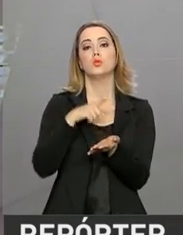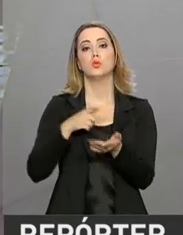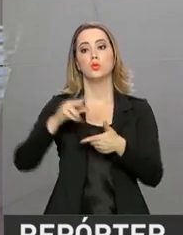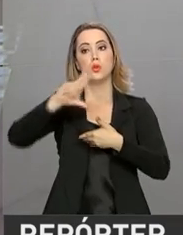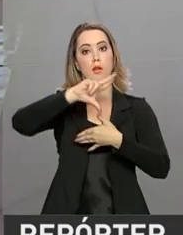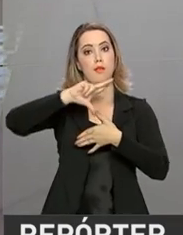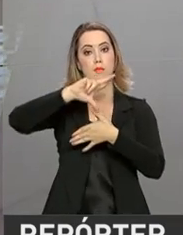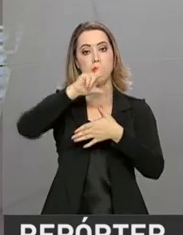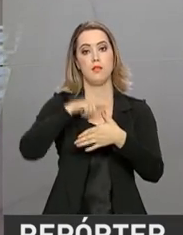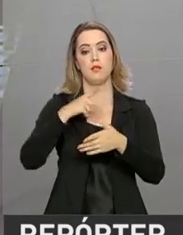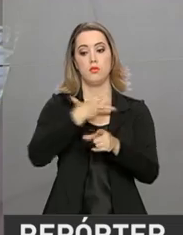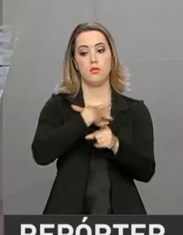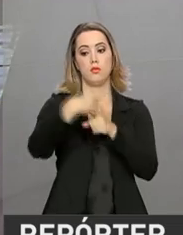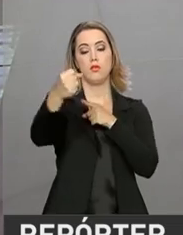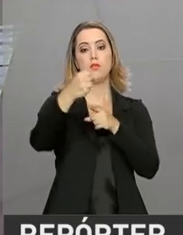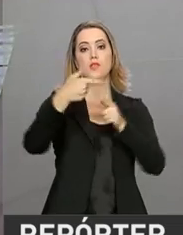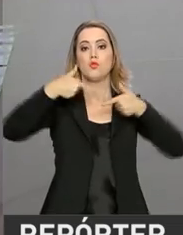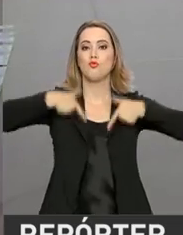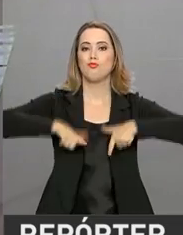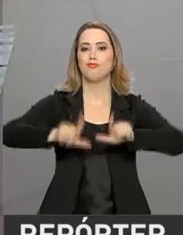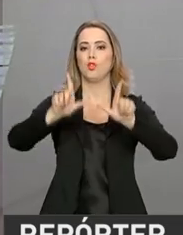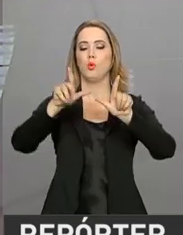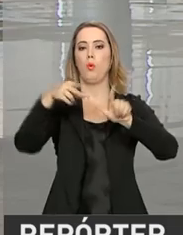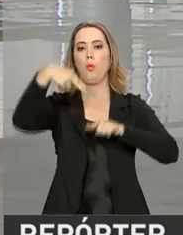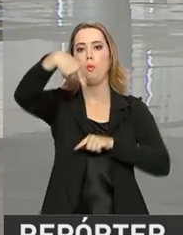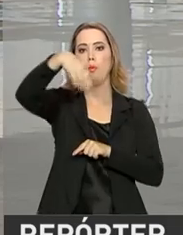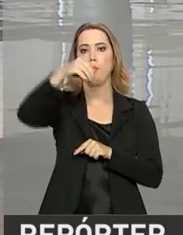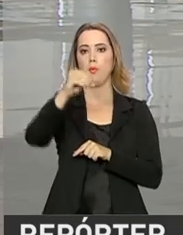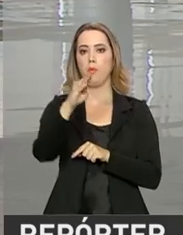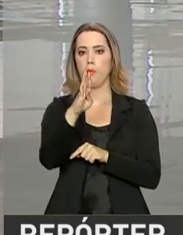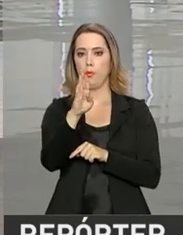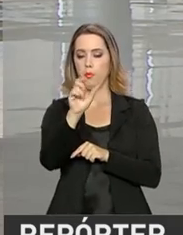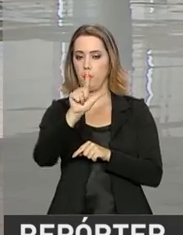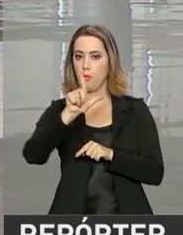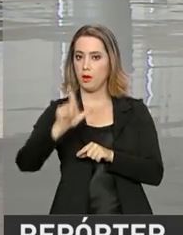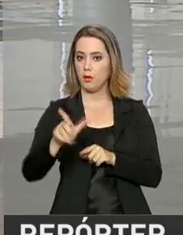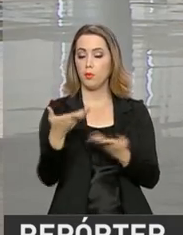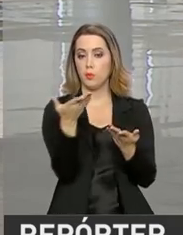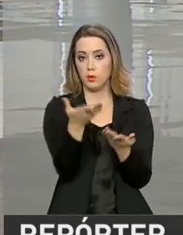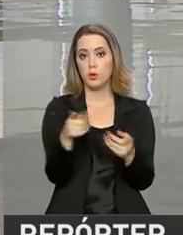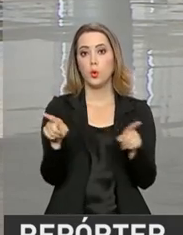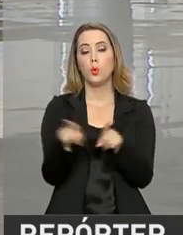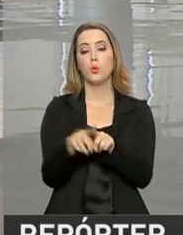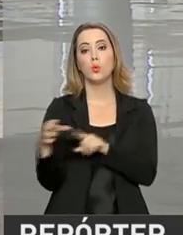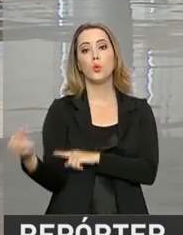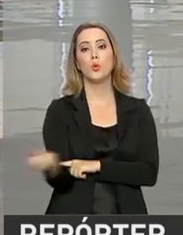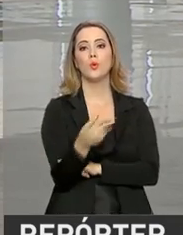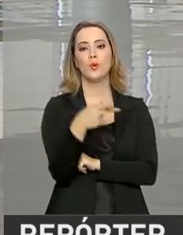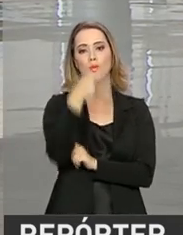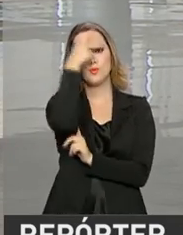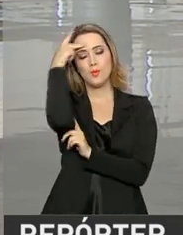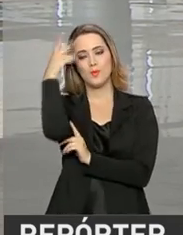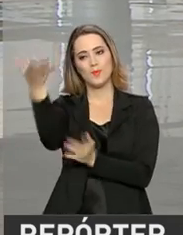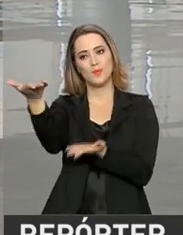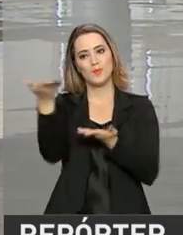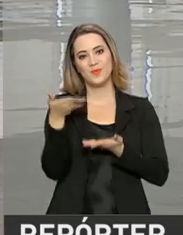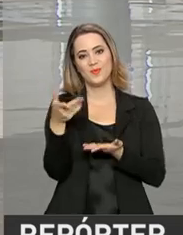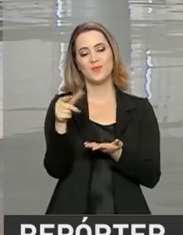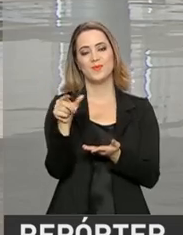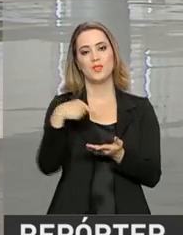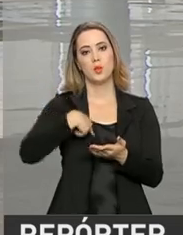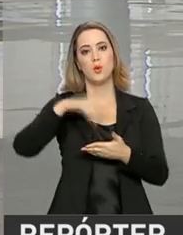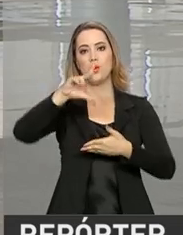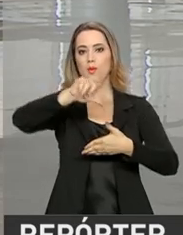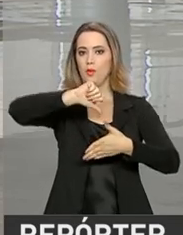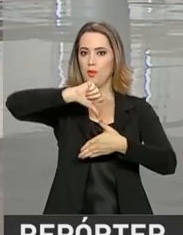do prêmio Nobel né é isso meso vencedor aqui na América Latina na verdade na